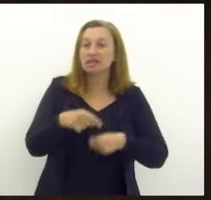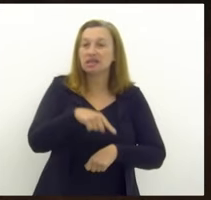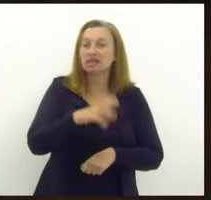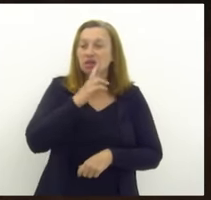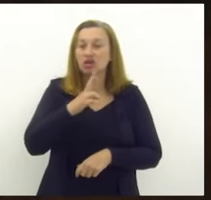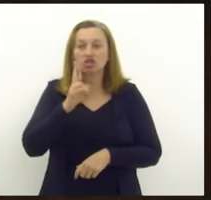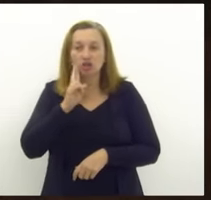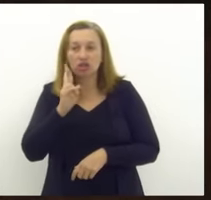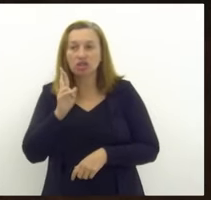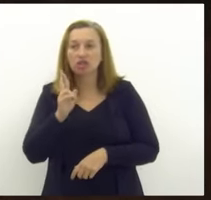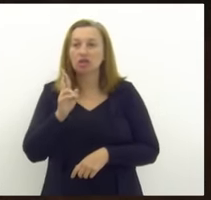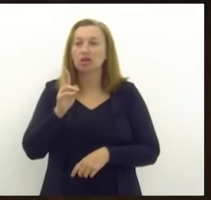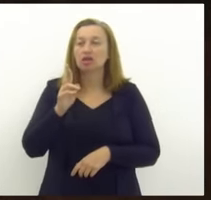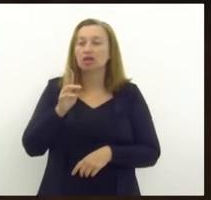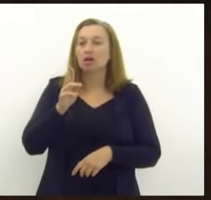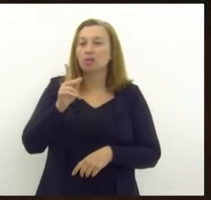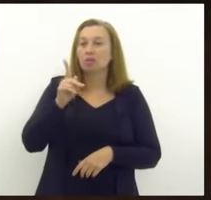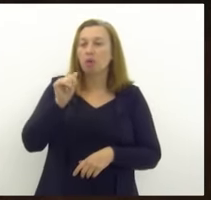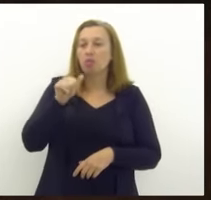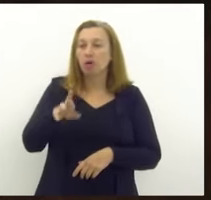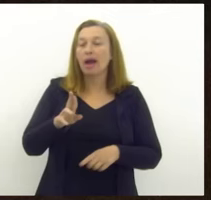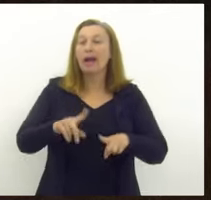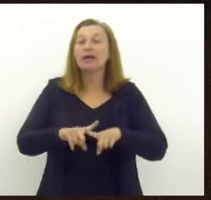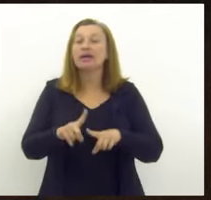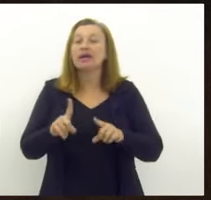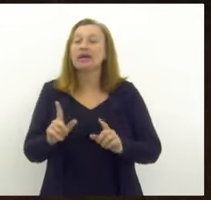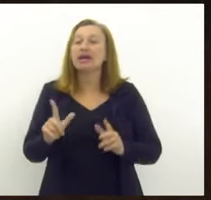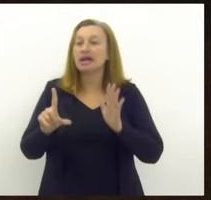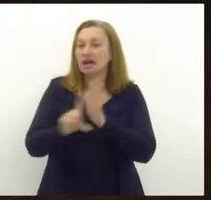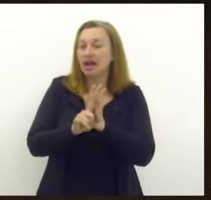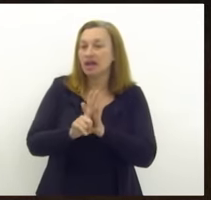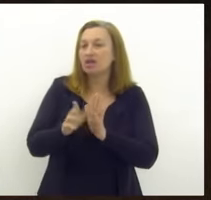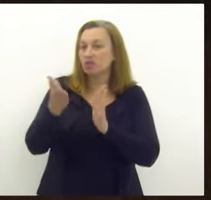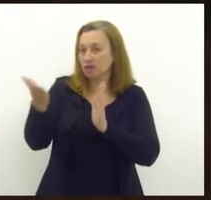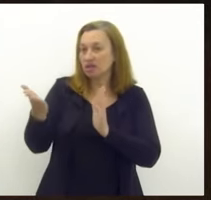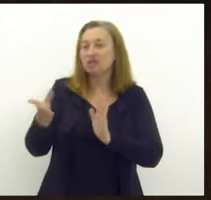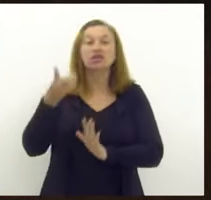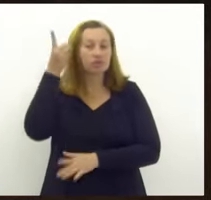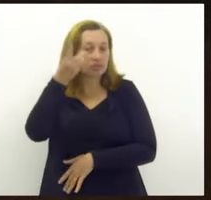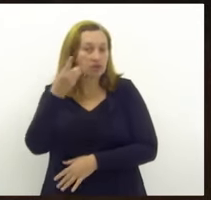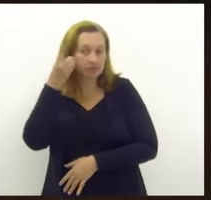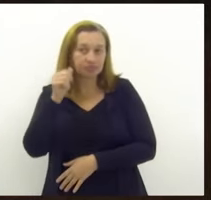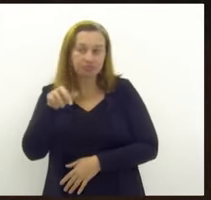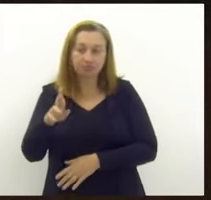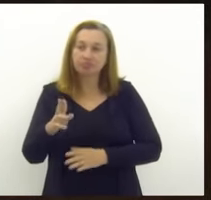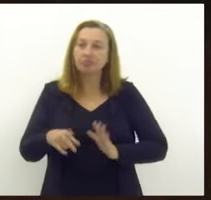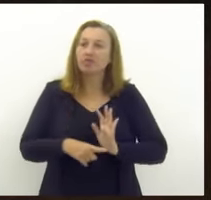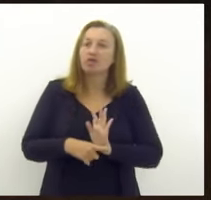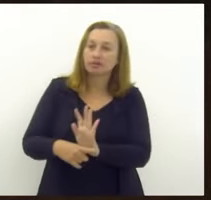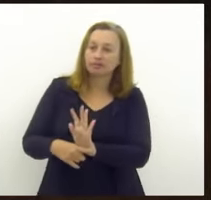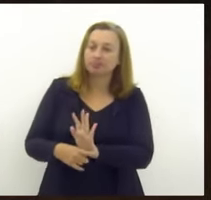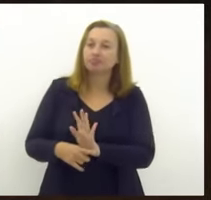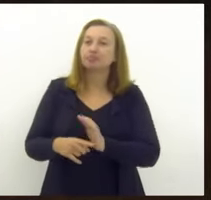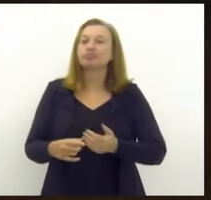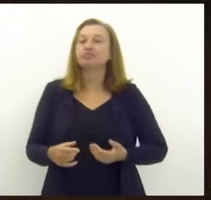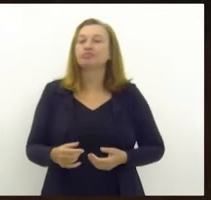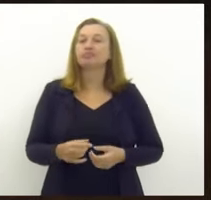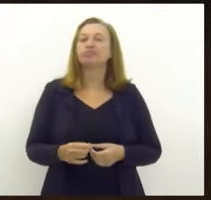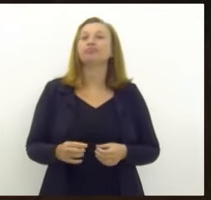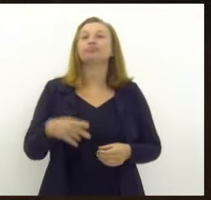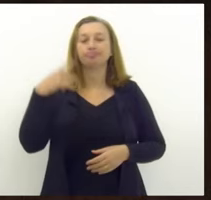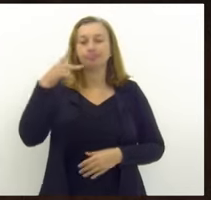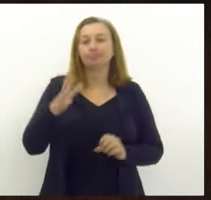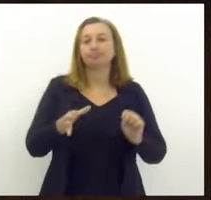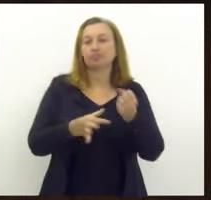banco de alimentos e leis como essa do deputado Rosemberg Reis que vão ajudando a consolidar a política de